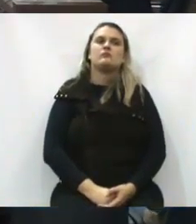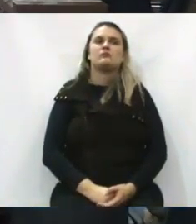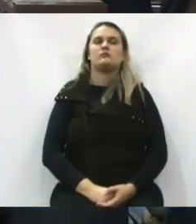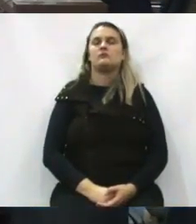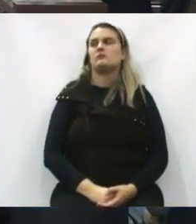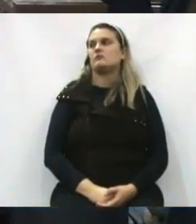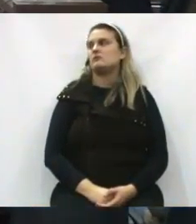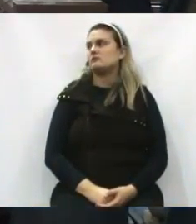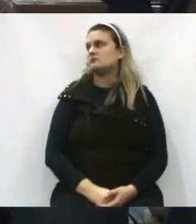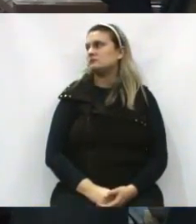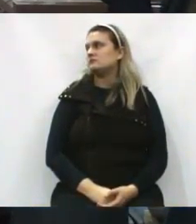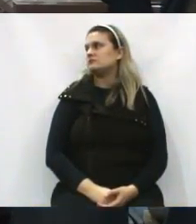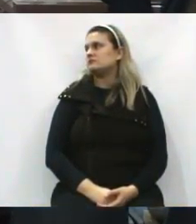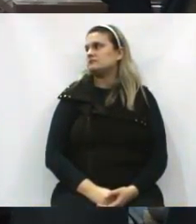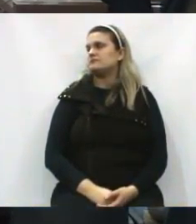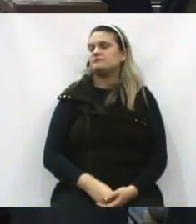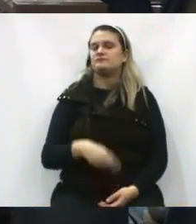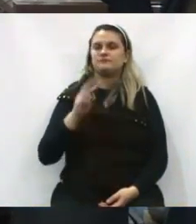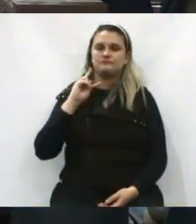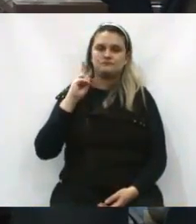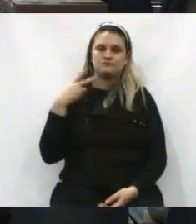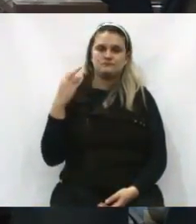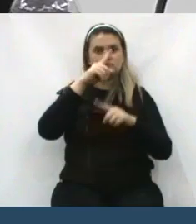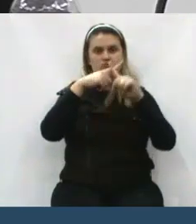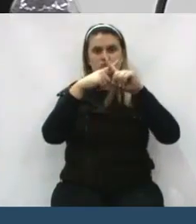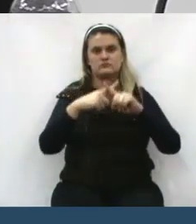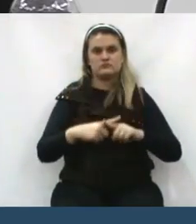Com a palavra, vereador Carlos Romeu Bueno.